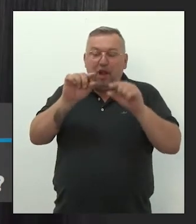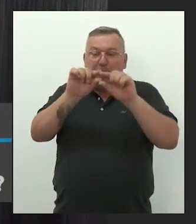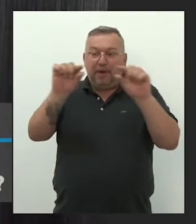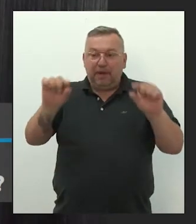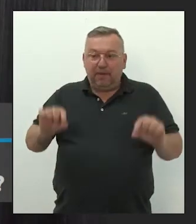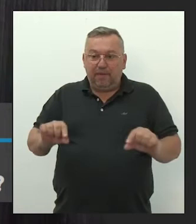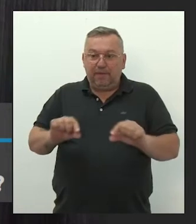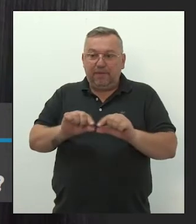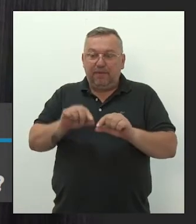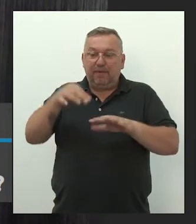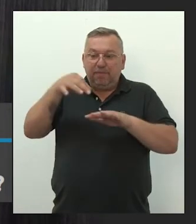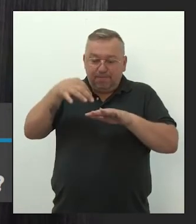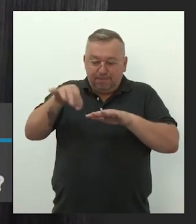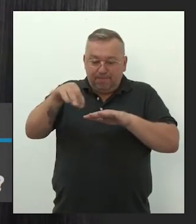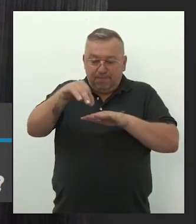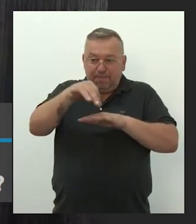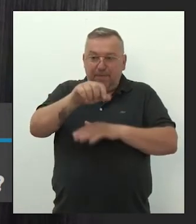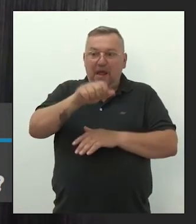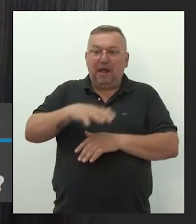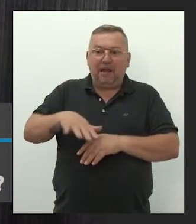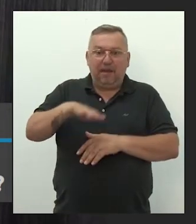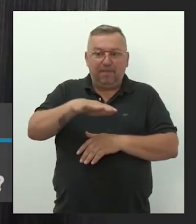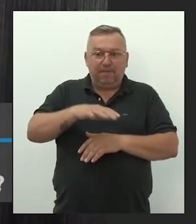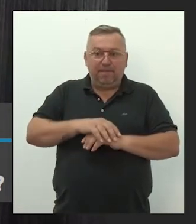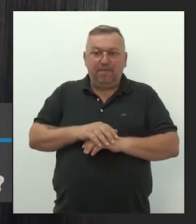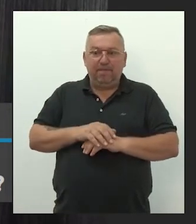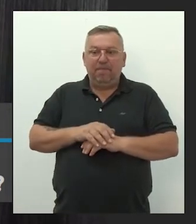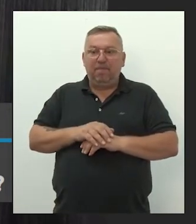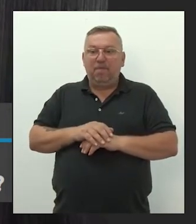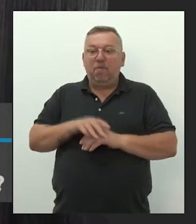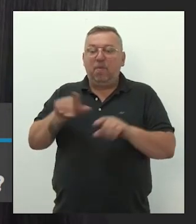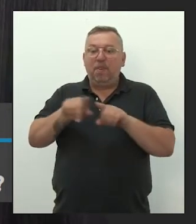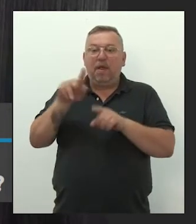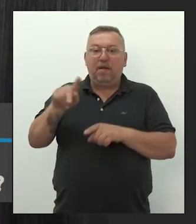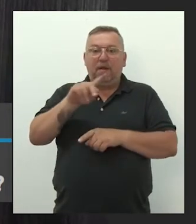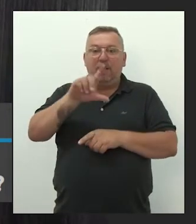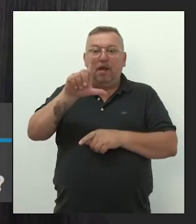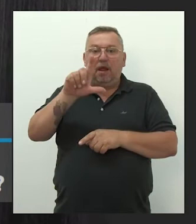esmaltar as unhas, ela diz que é área. Aí a Pro Leonilda